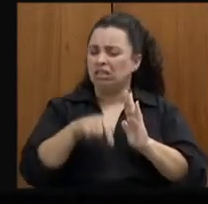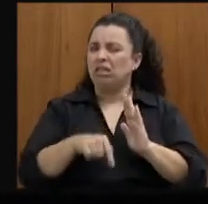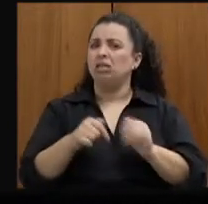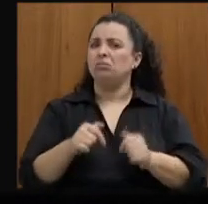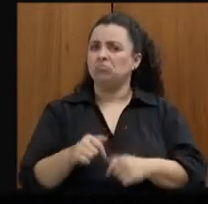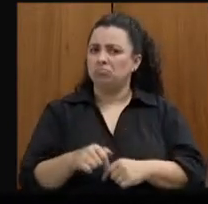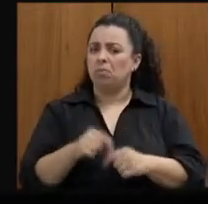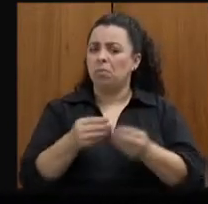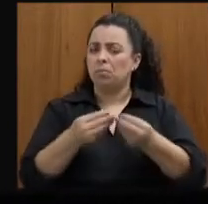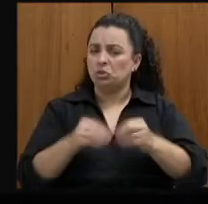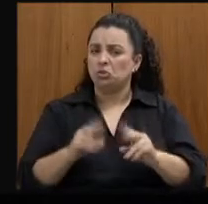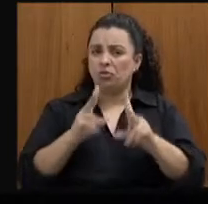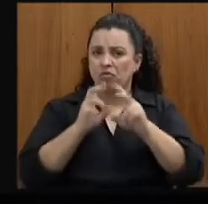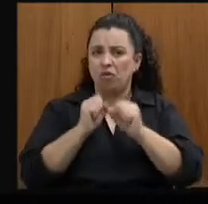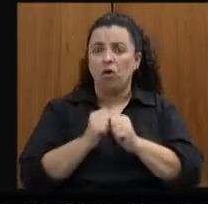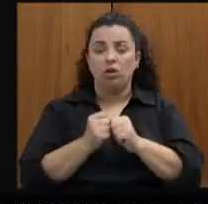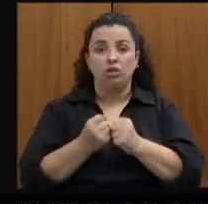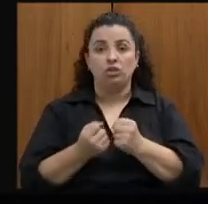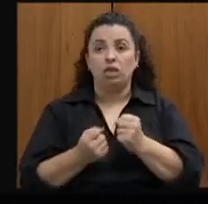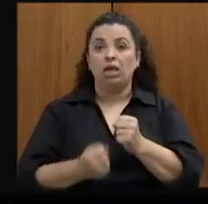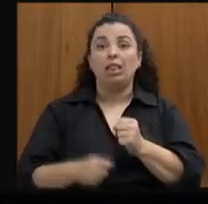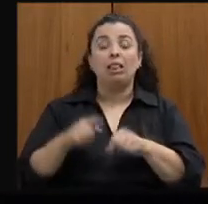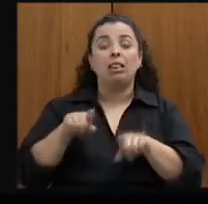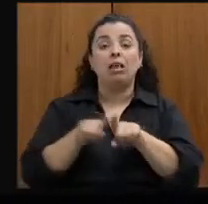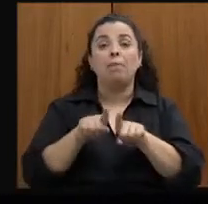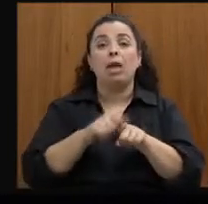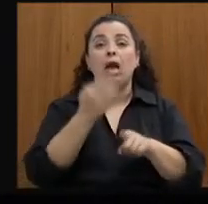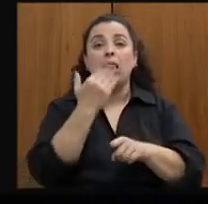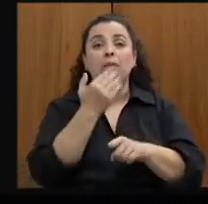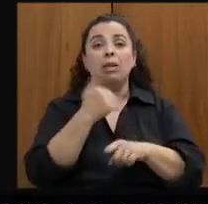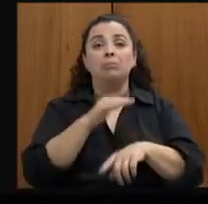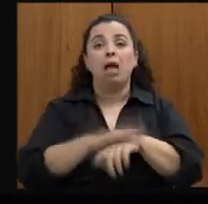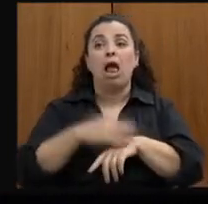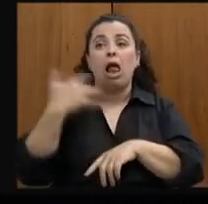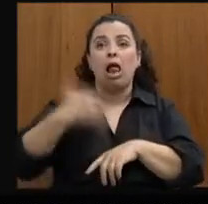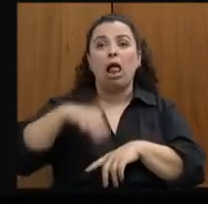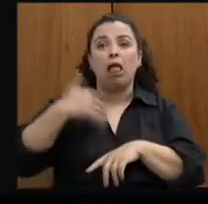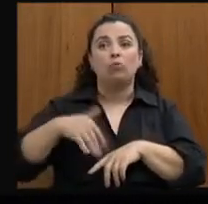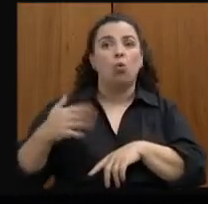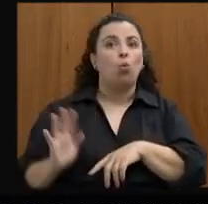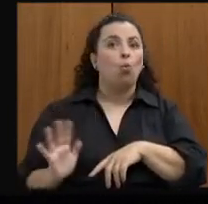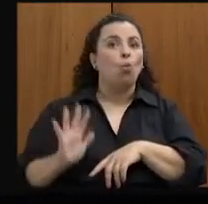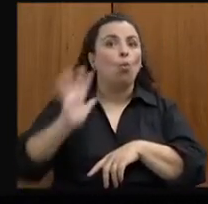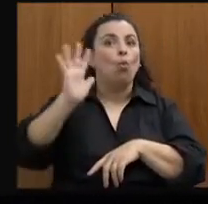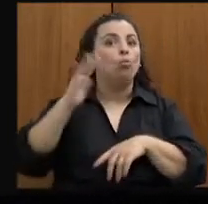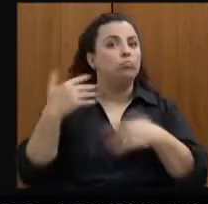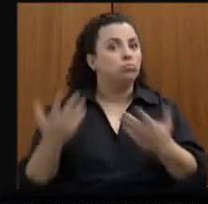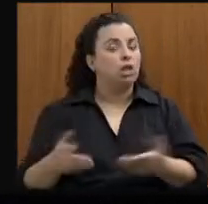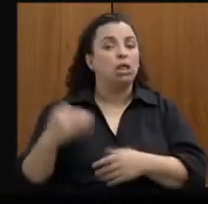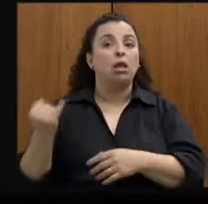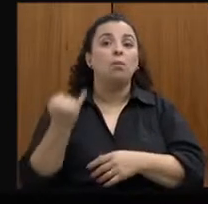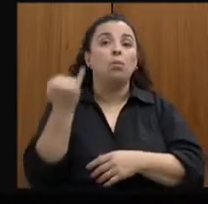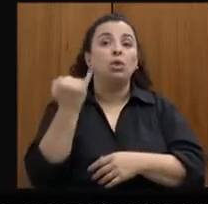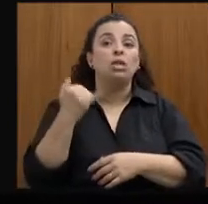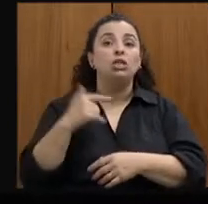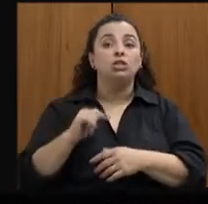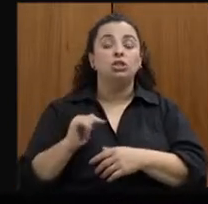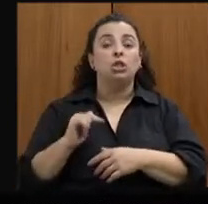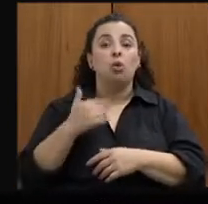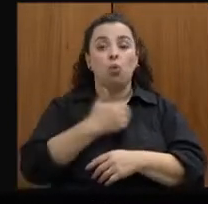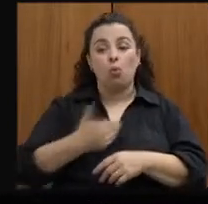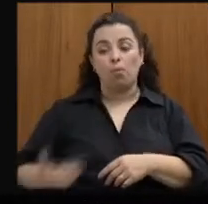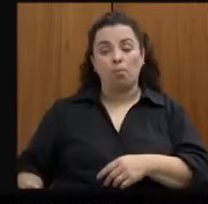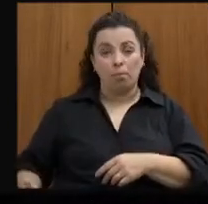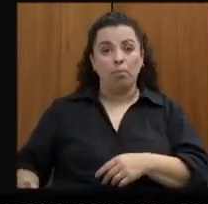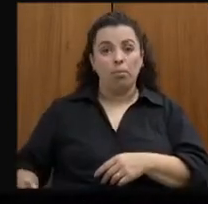de renda e inflação de alimentos. Então, é muito importante que cada ação do poder público